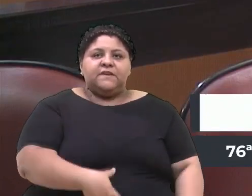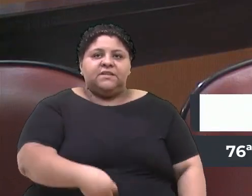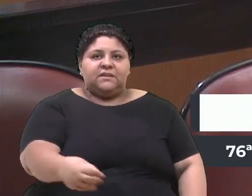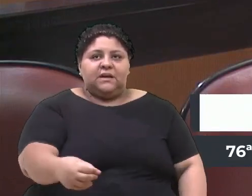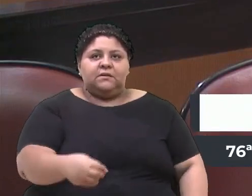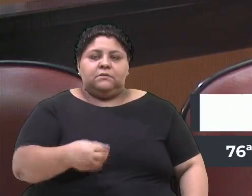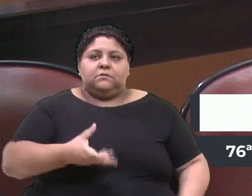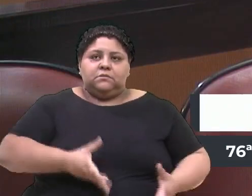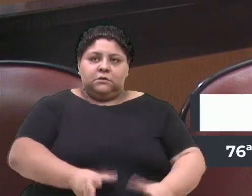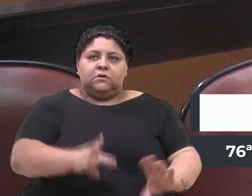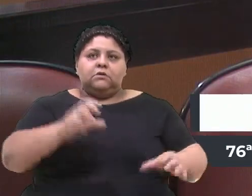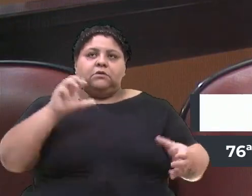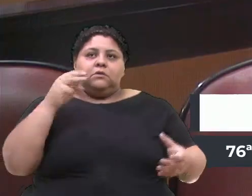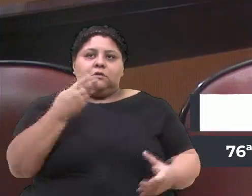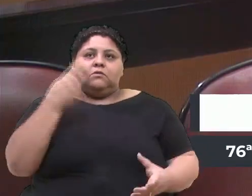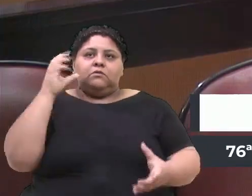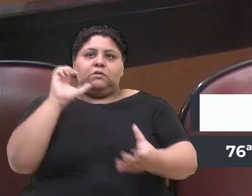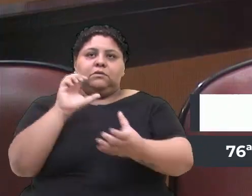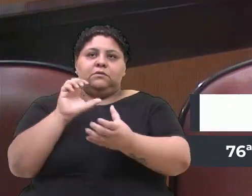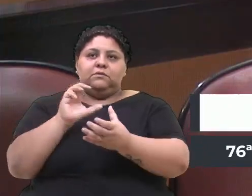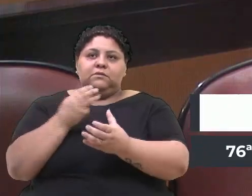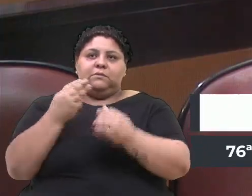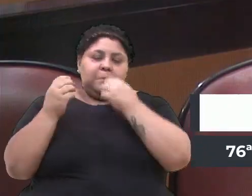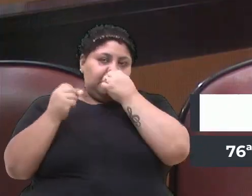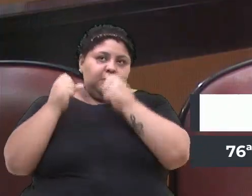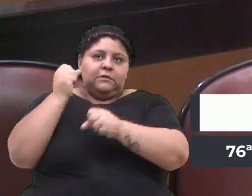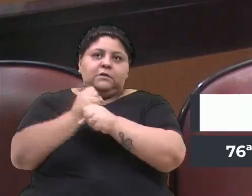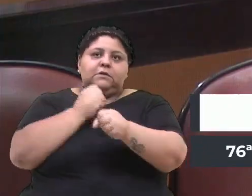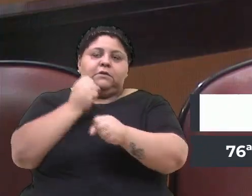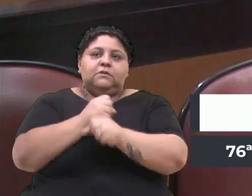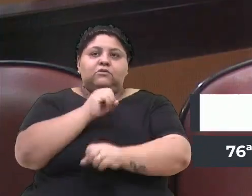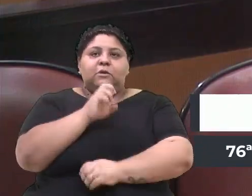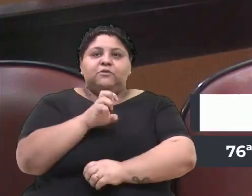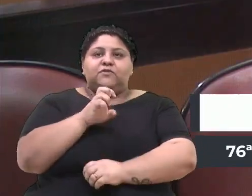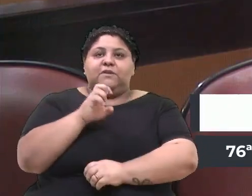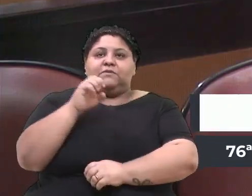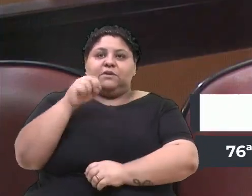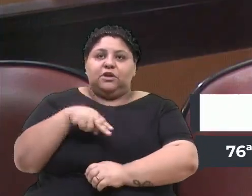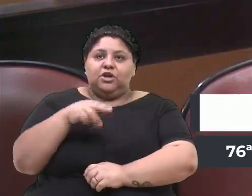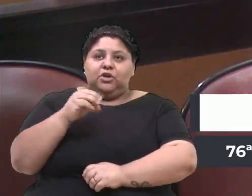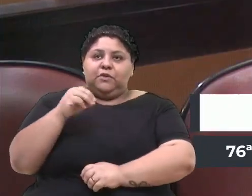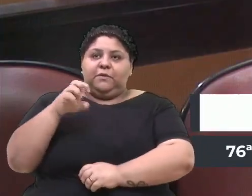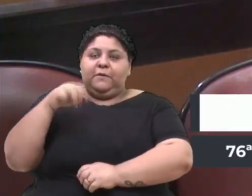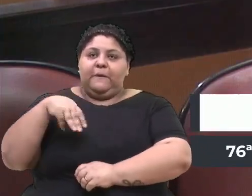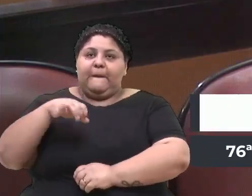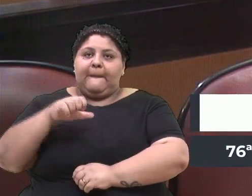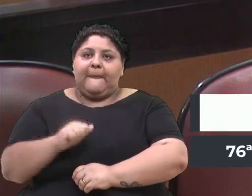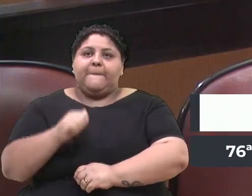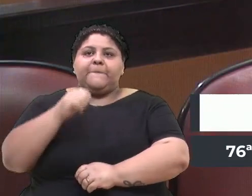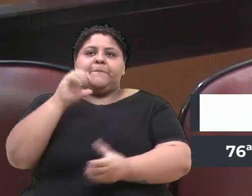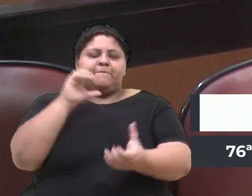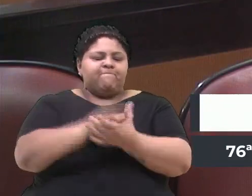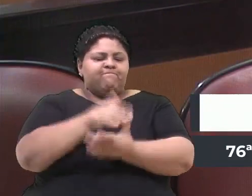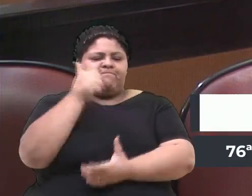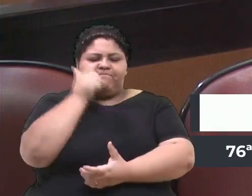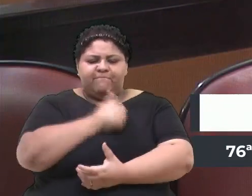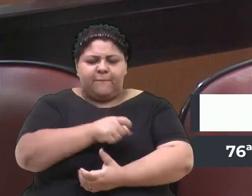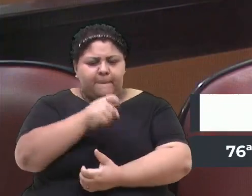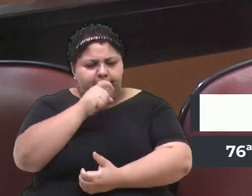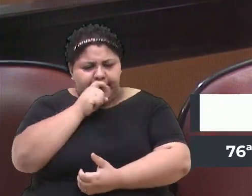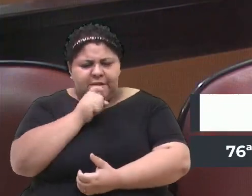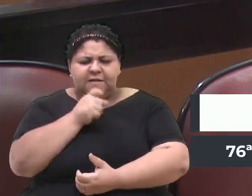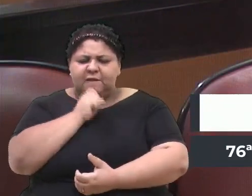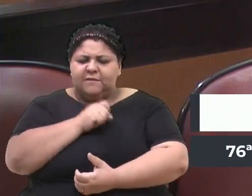anos com Noêmia Furtado Goulart. Foi um esposo, pai e avô